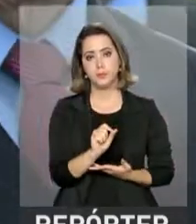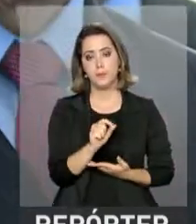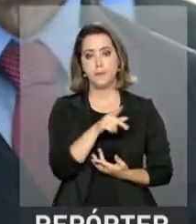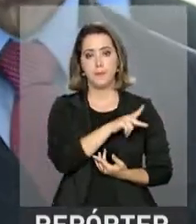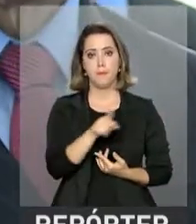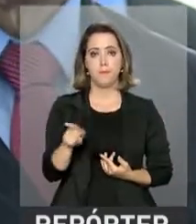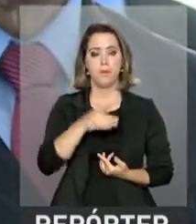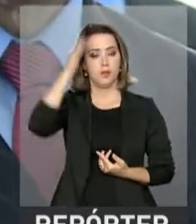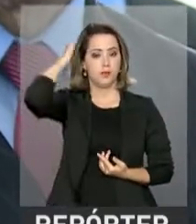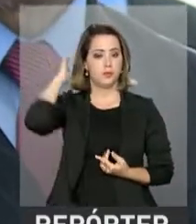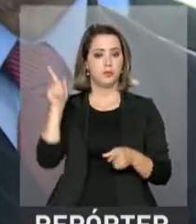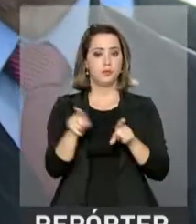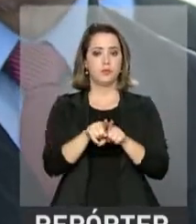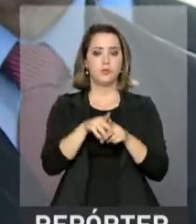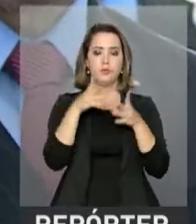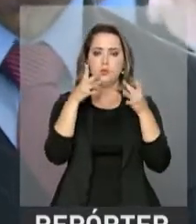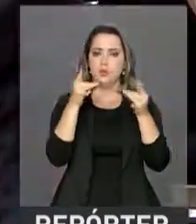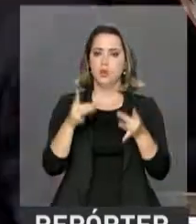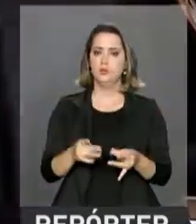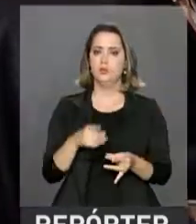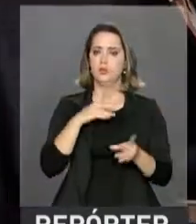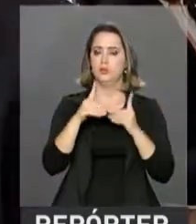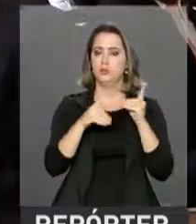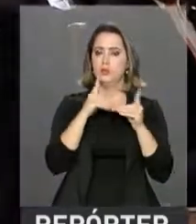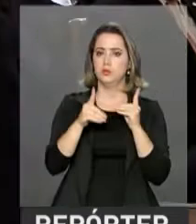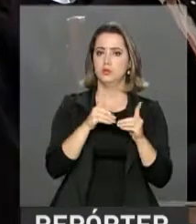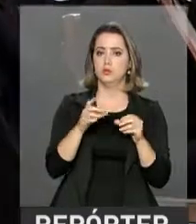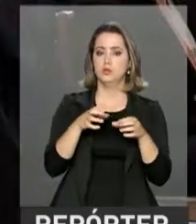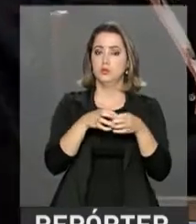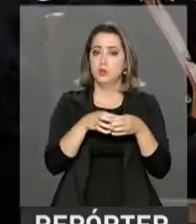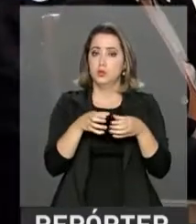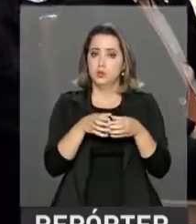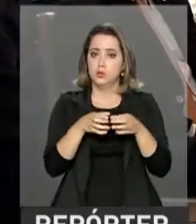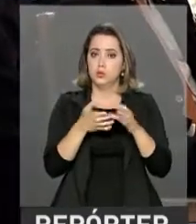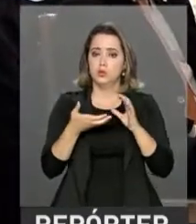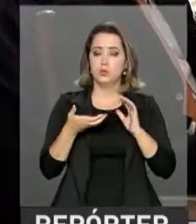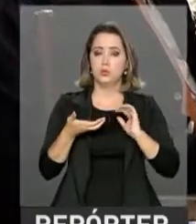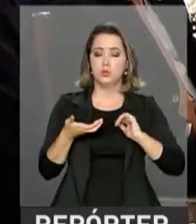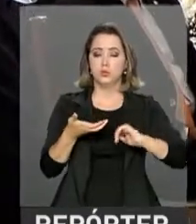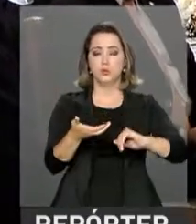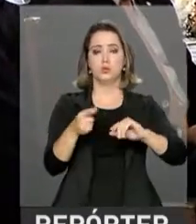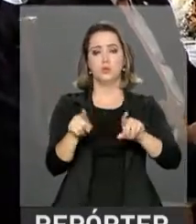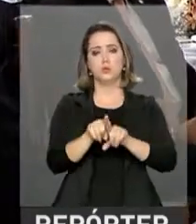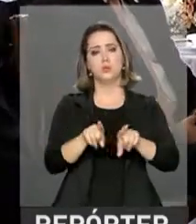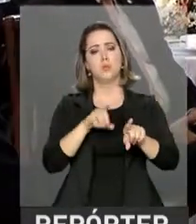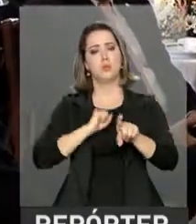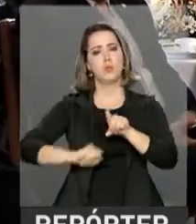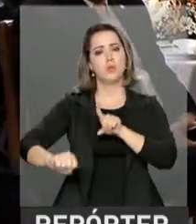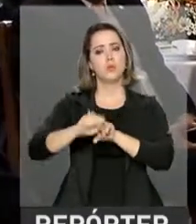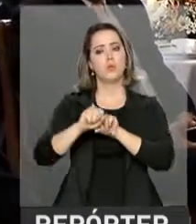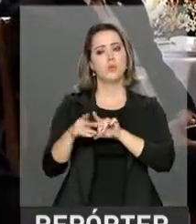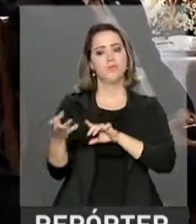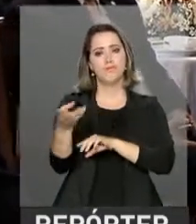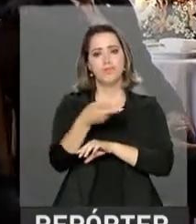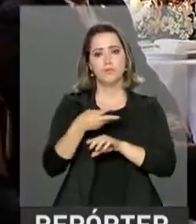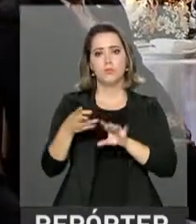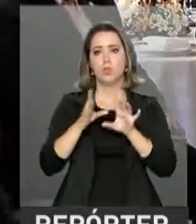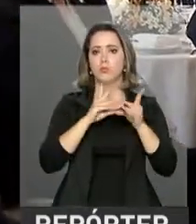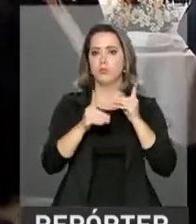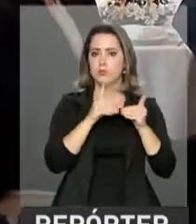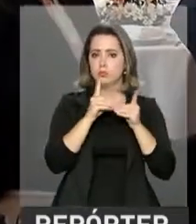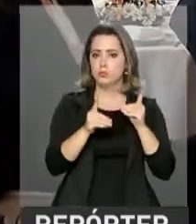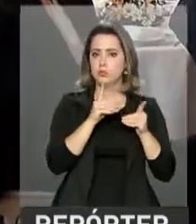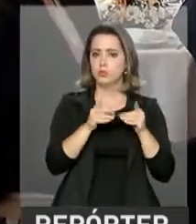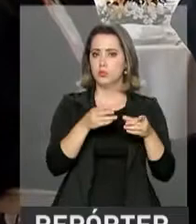presidente destacou o diálogo com os congressistas e com a sociedade para se chegar ao texto mais justo e